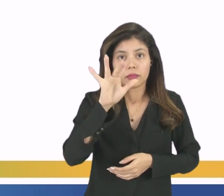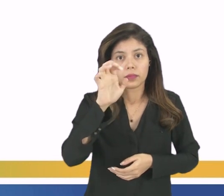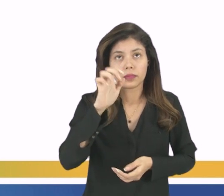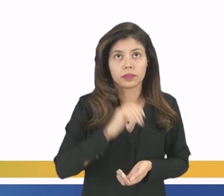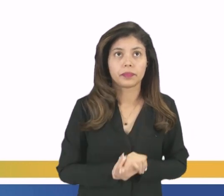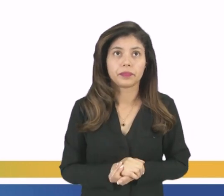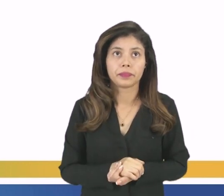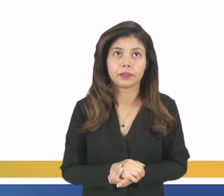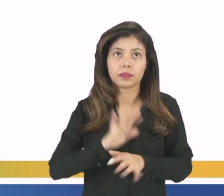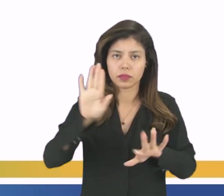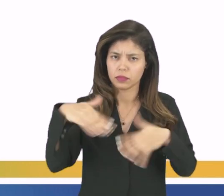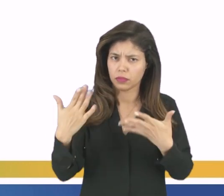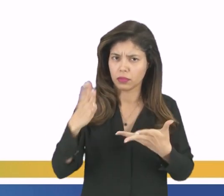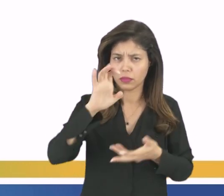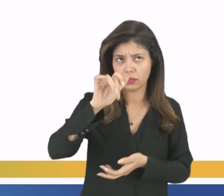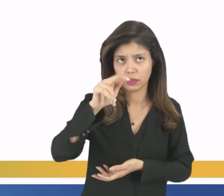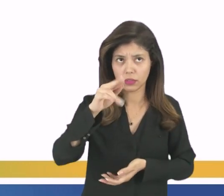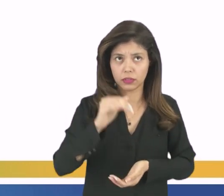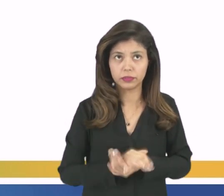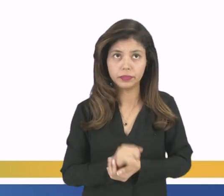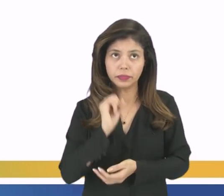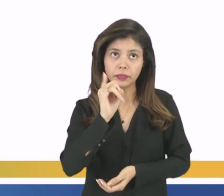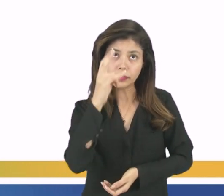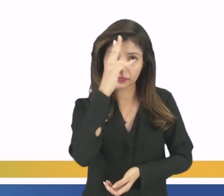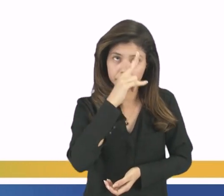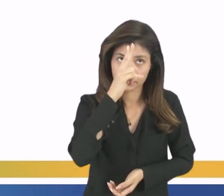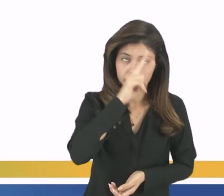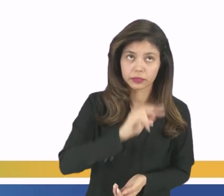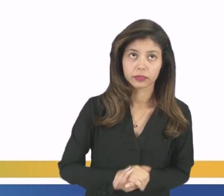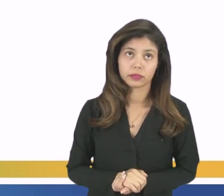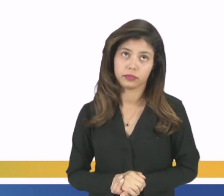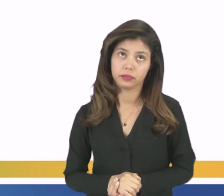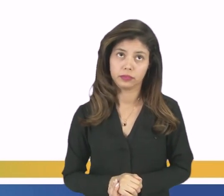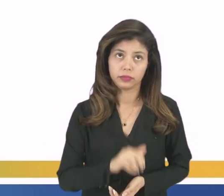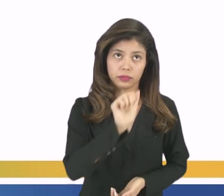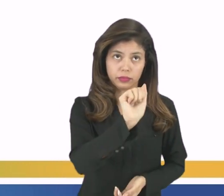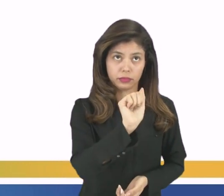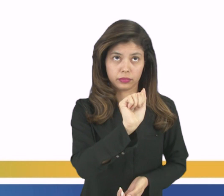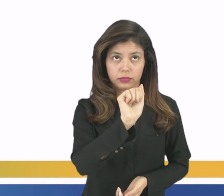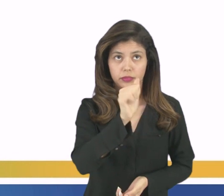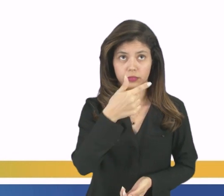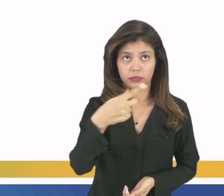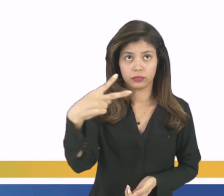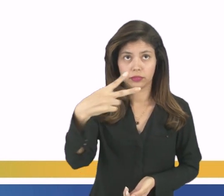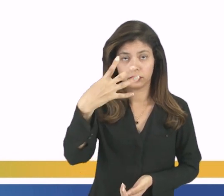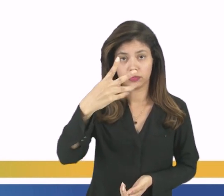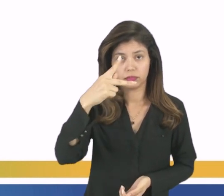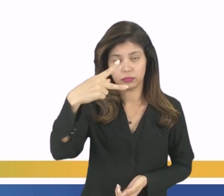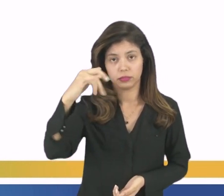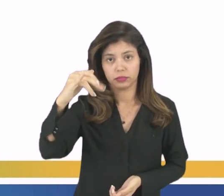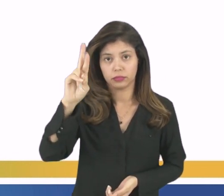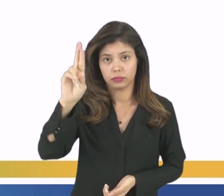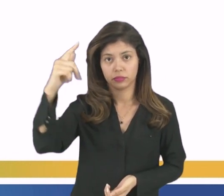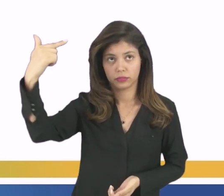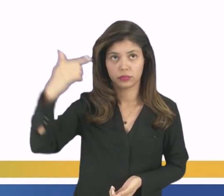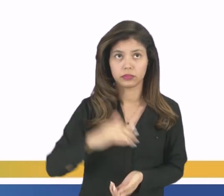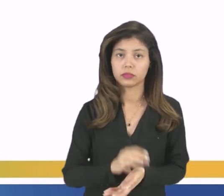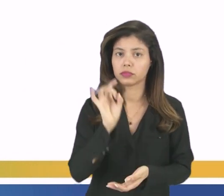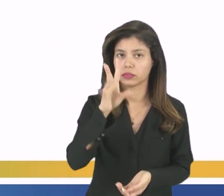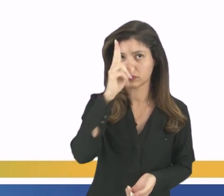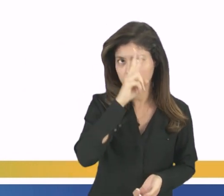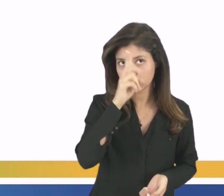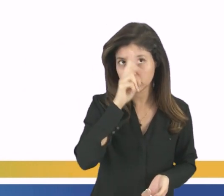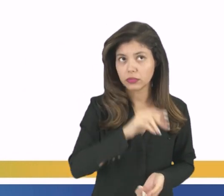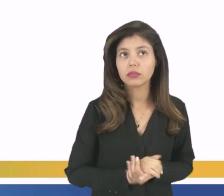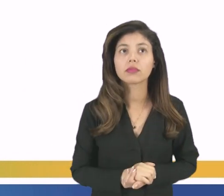uma esfera. Qual é a área de uma esfera? Se nós lembrarmos a fórmula, tá? A área de uma esfera é 4πr ao quadrado. É só você lembrar.